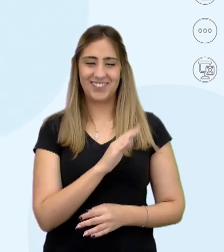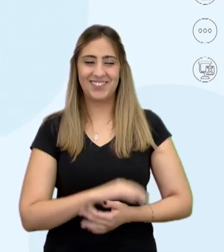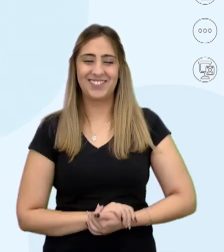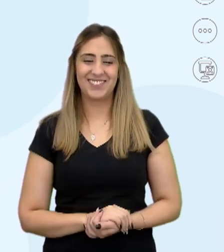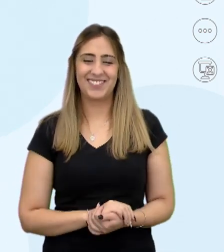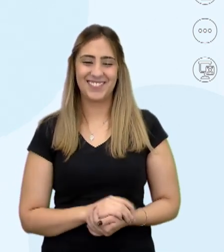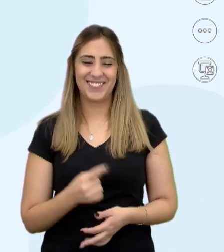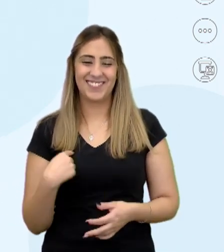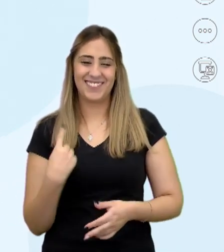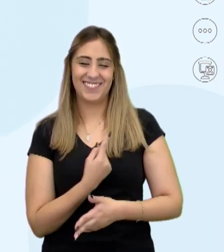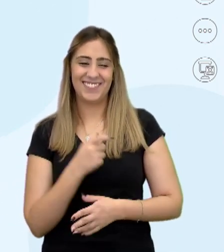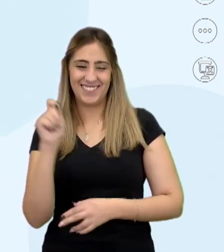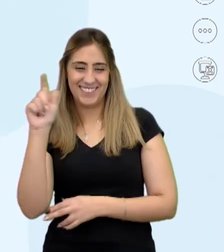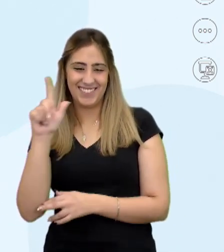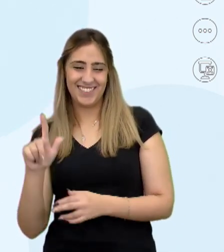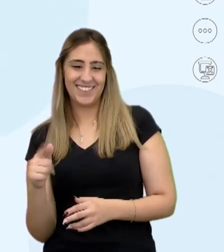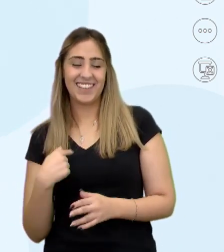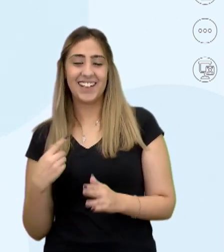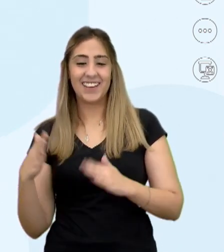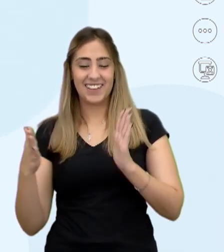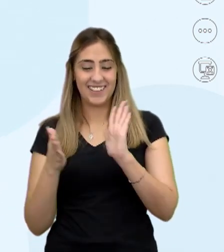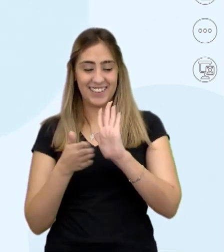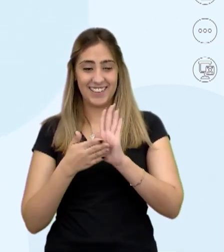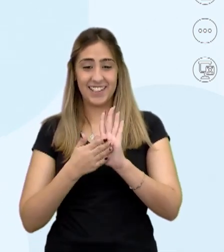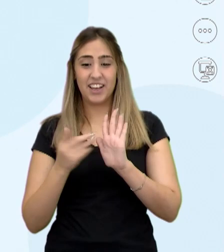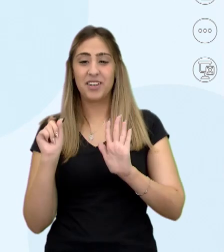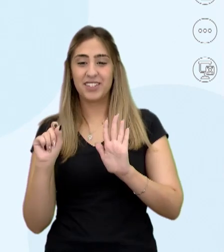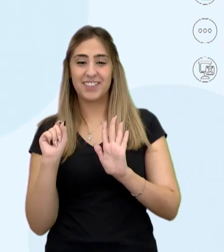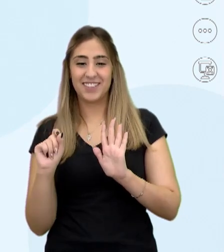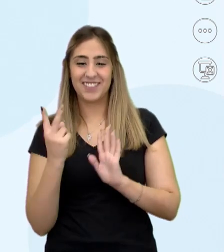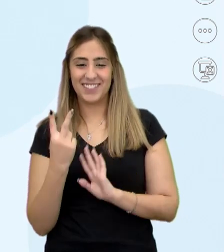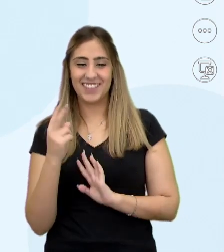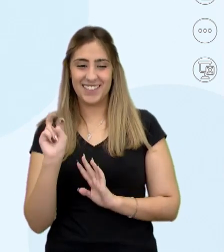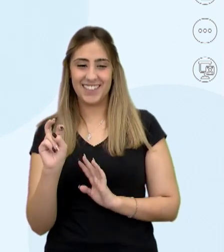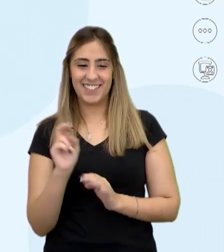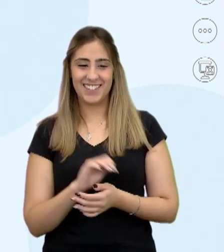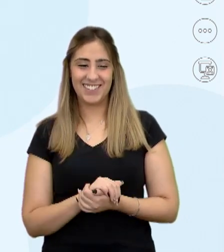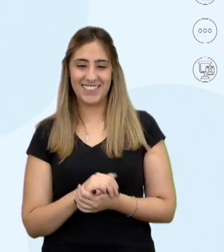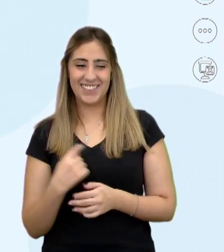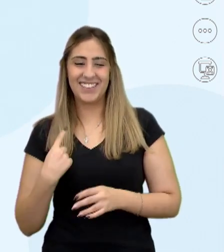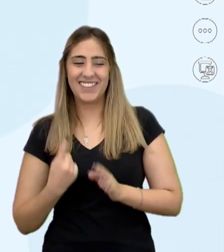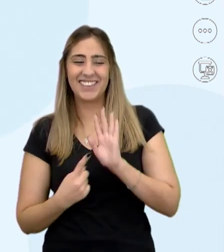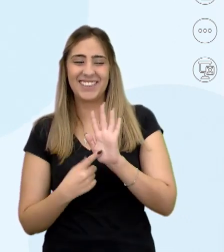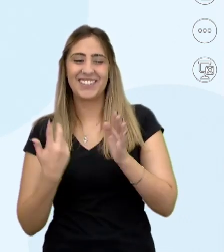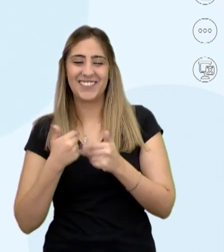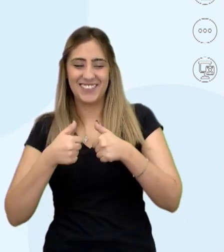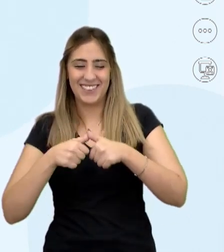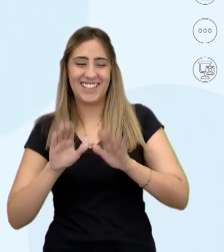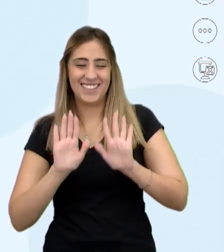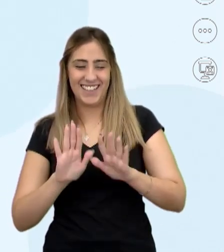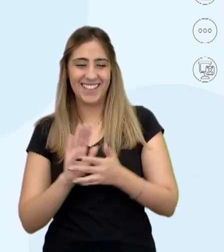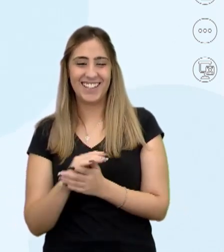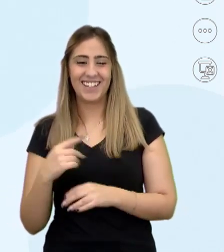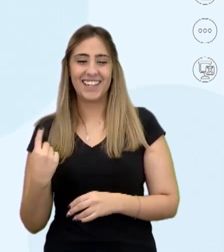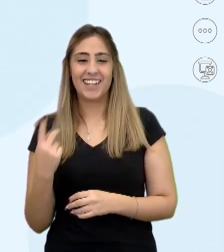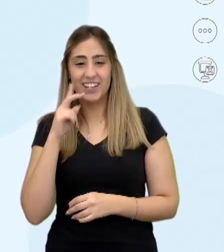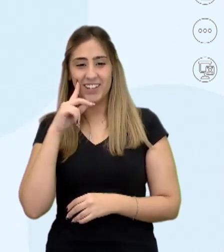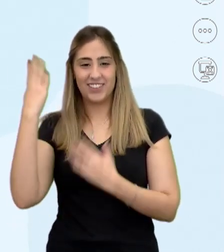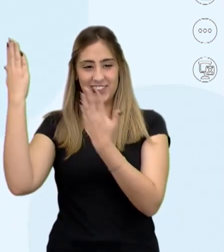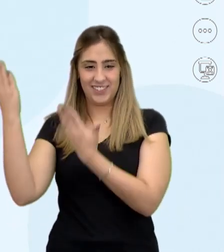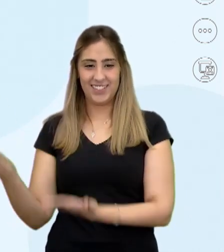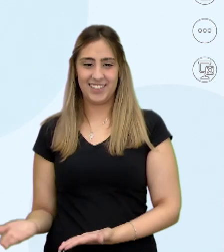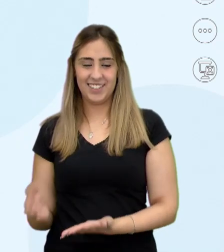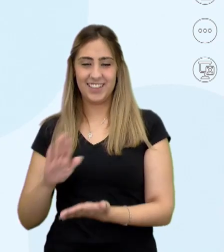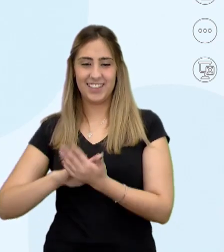vai. Agora, a azulzinha, ela vai bater aqui embaixo no 0,25, né, ó. Ela vai ficar mais enxutinha. Aí, vou mostrar a colorida para ficar melhor,